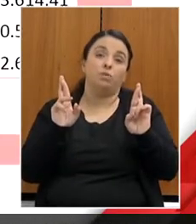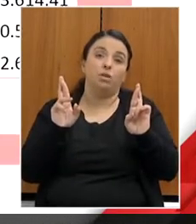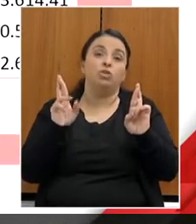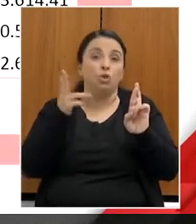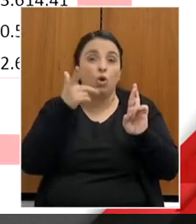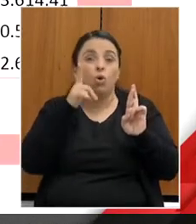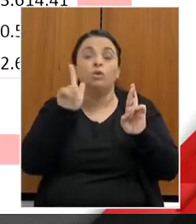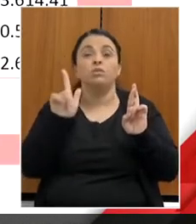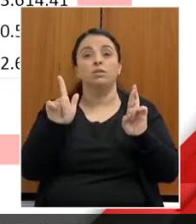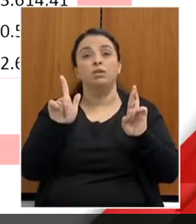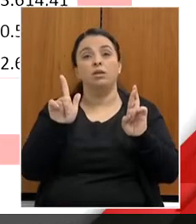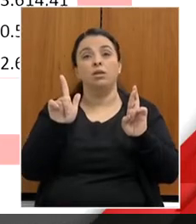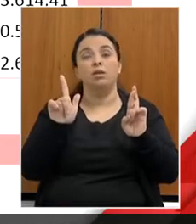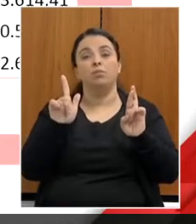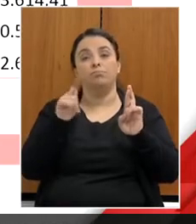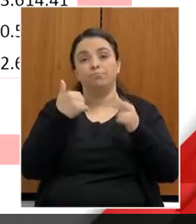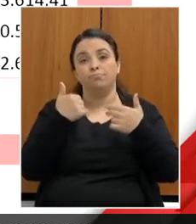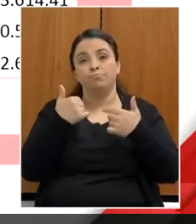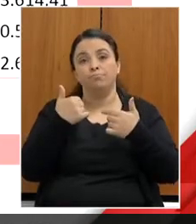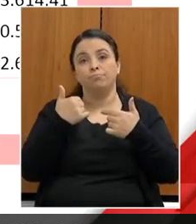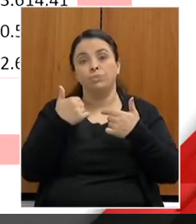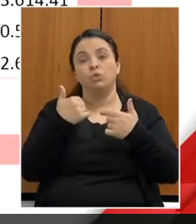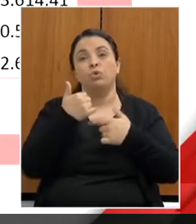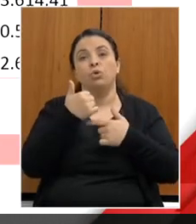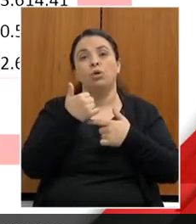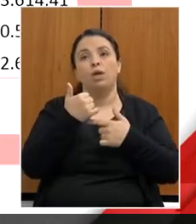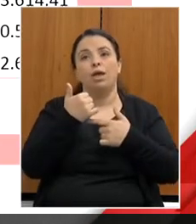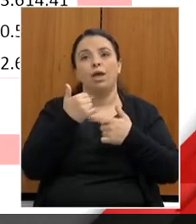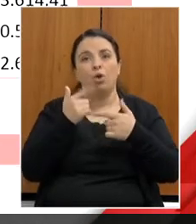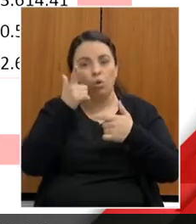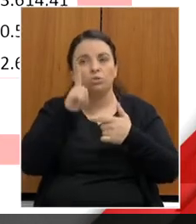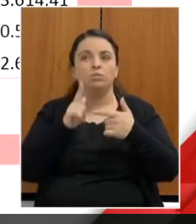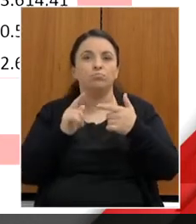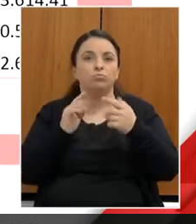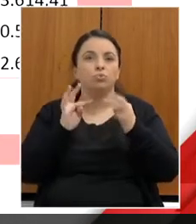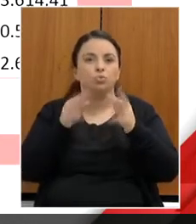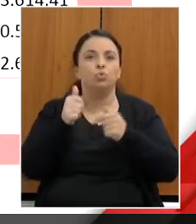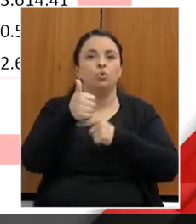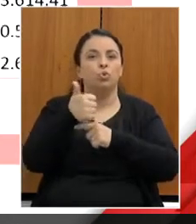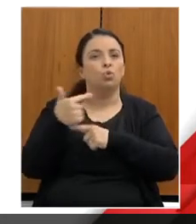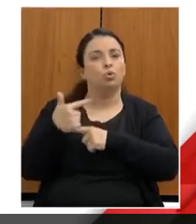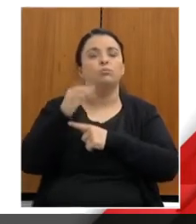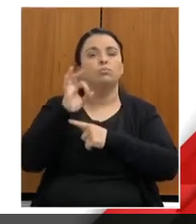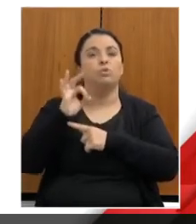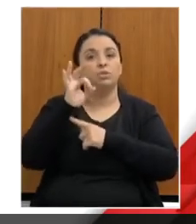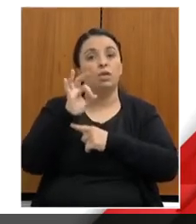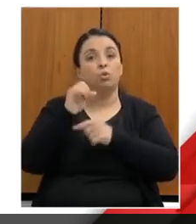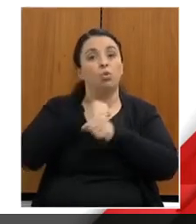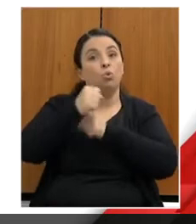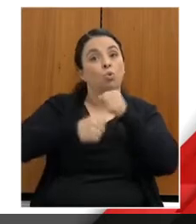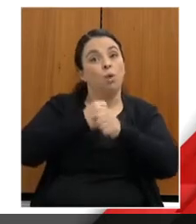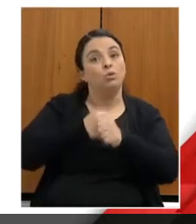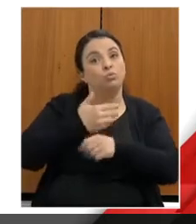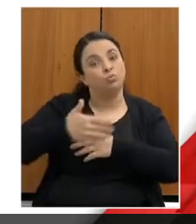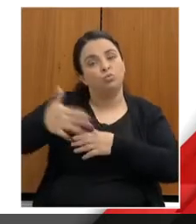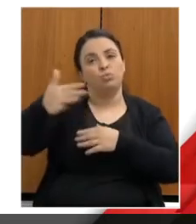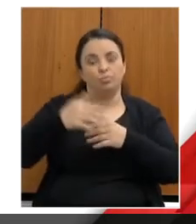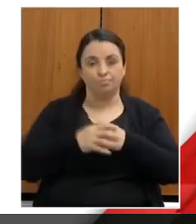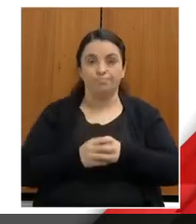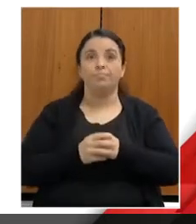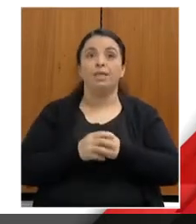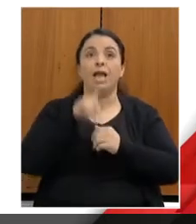conseguir empenhar os 12% no ano. Pode passar. Então, os projetos de leis e